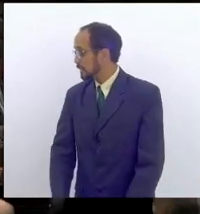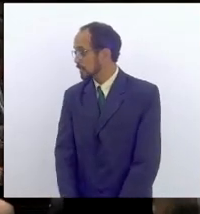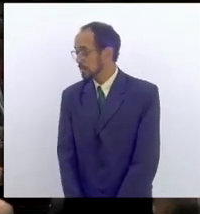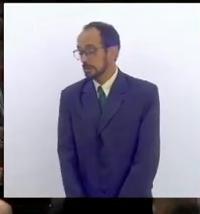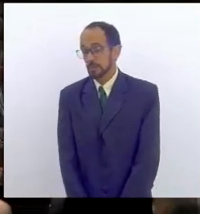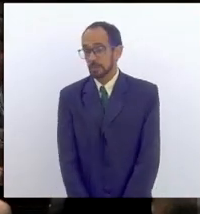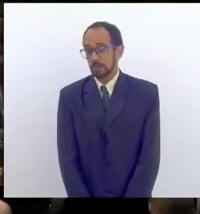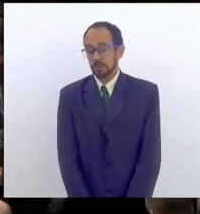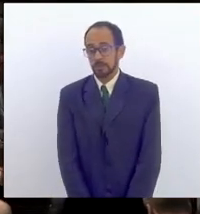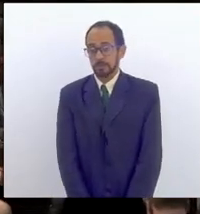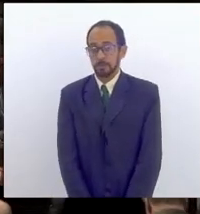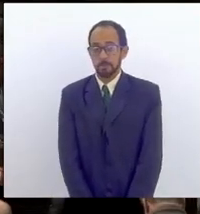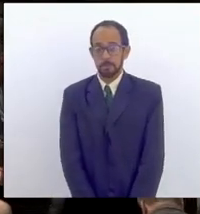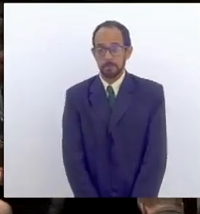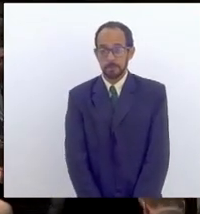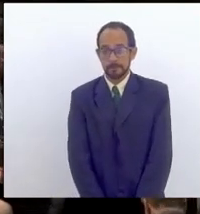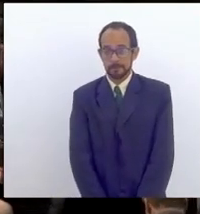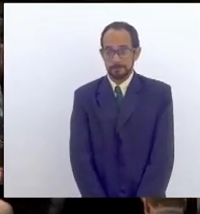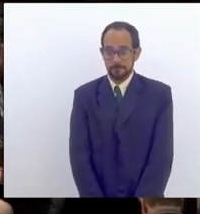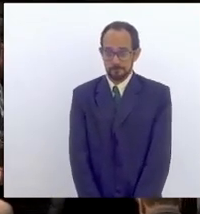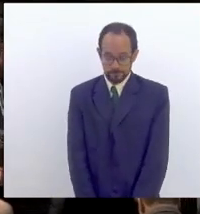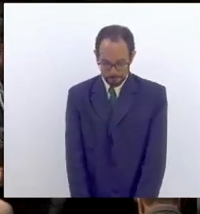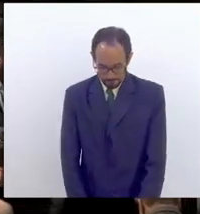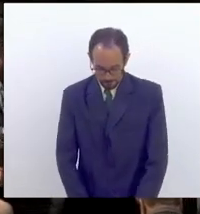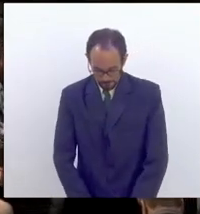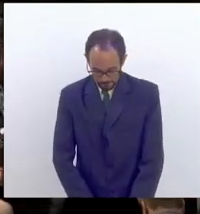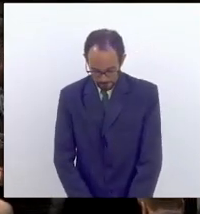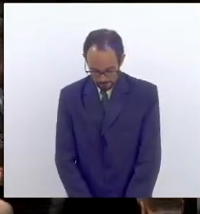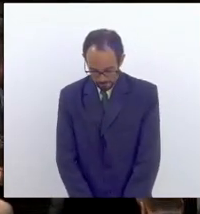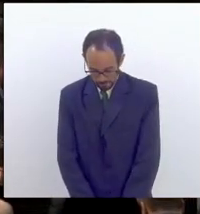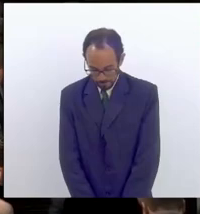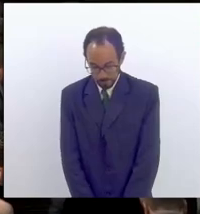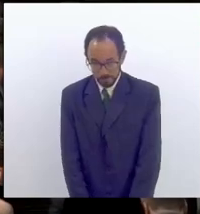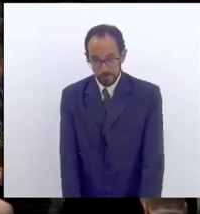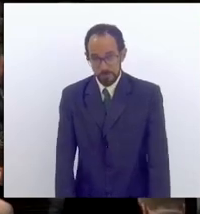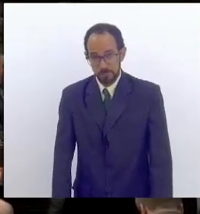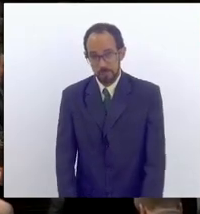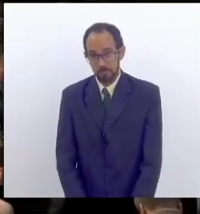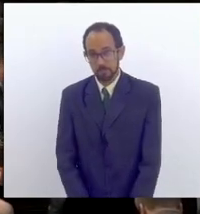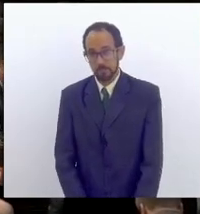Tem 70 cédulas. Tem 70.